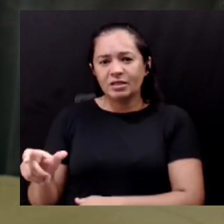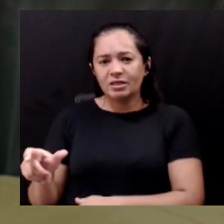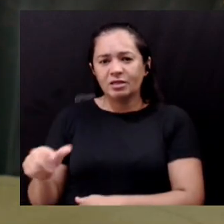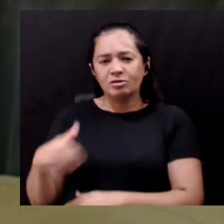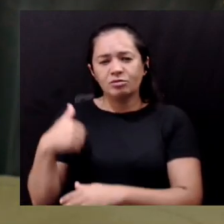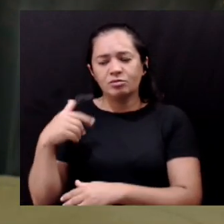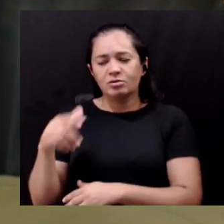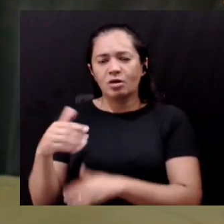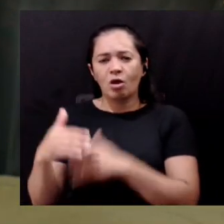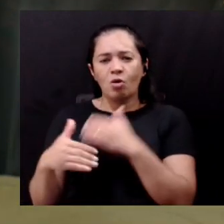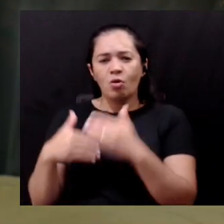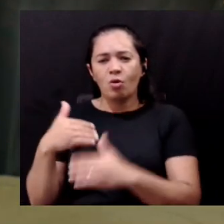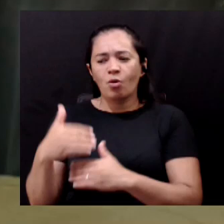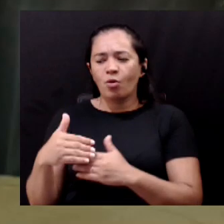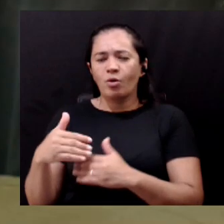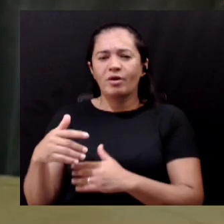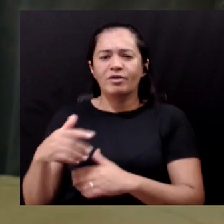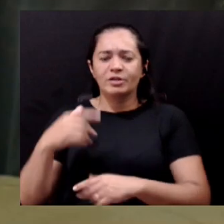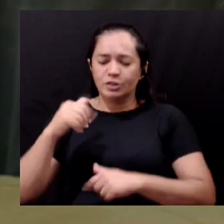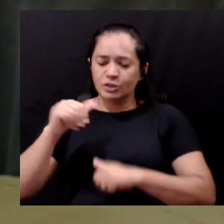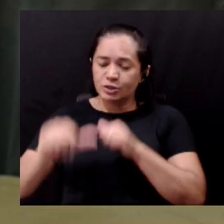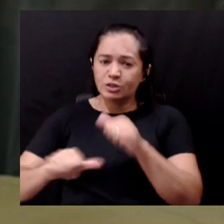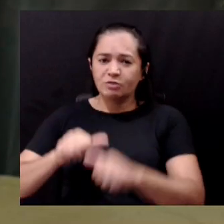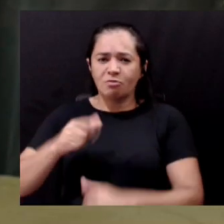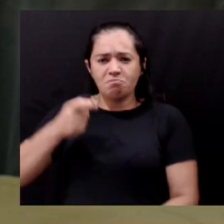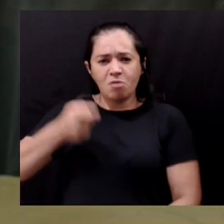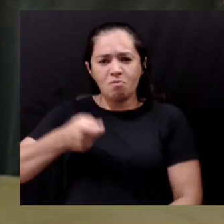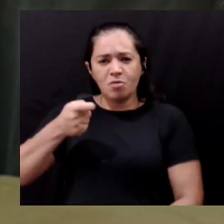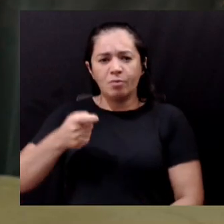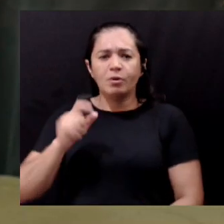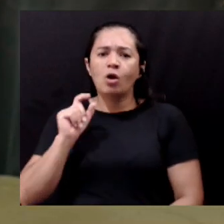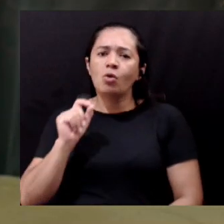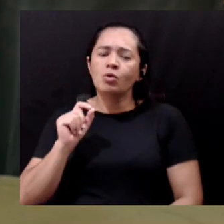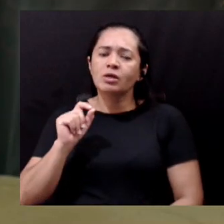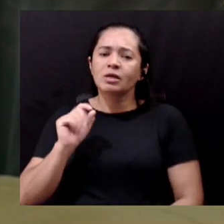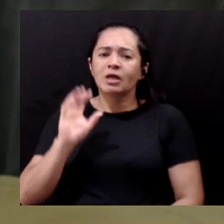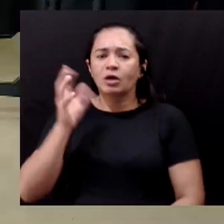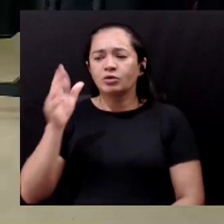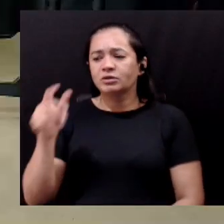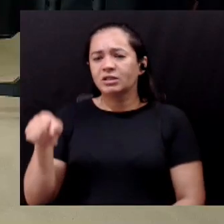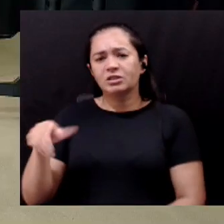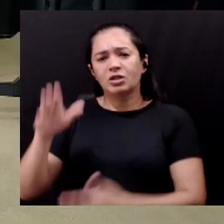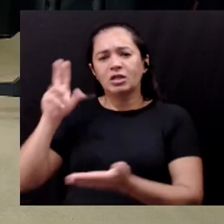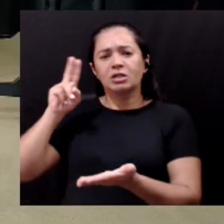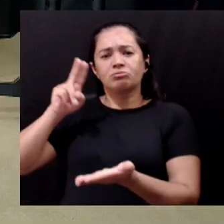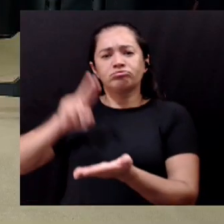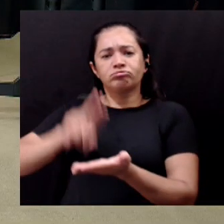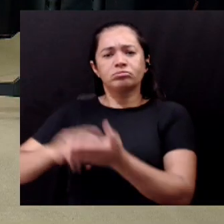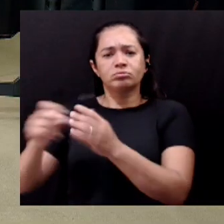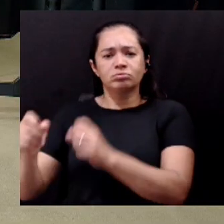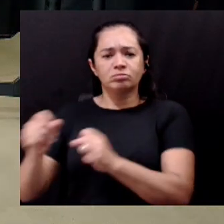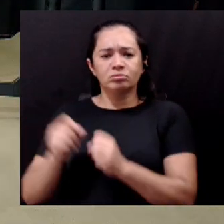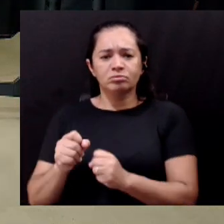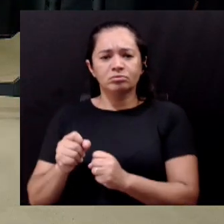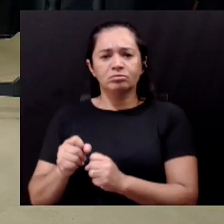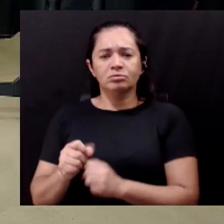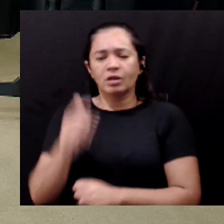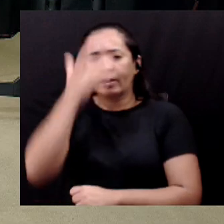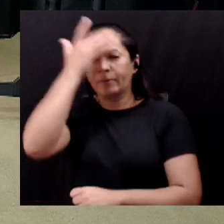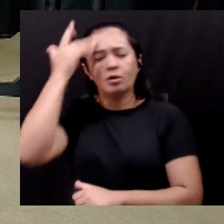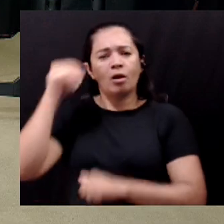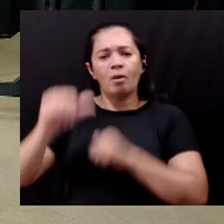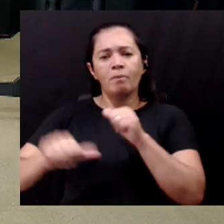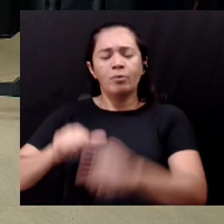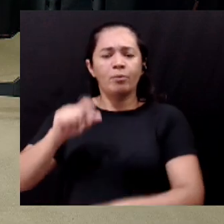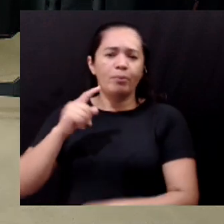alguém mudar tanto quando assume o poder? E aí, Juliana? A Carolina tá assistindo a gente